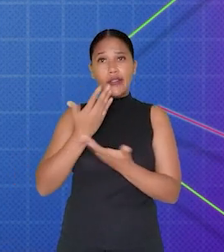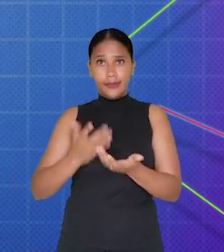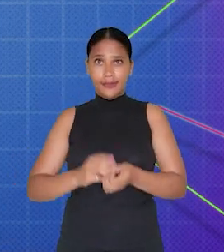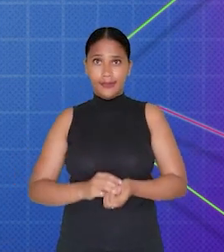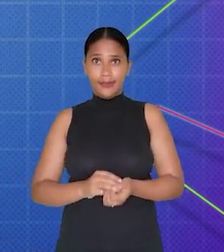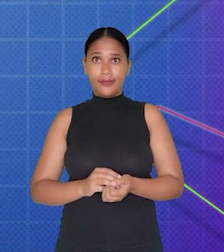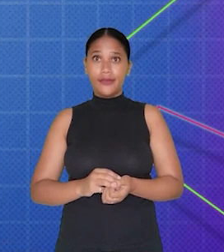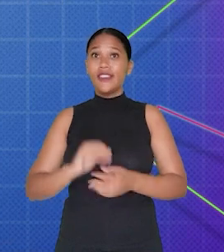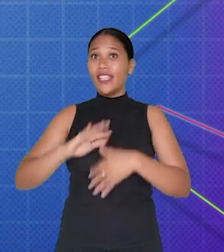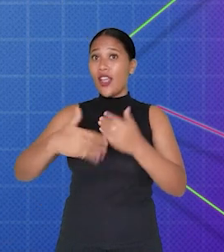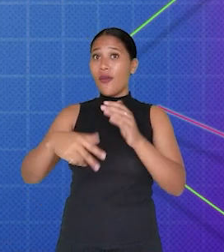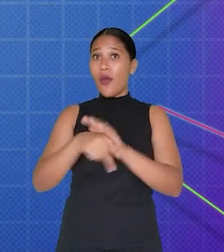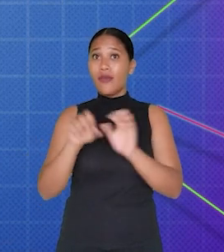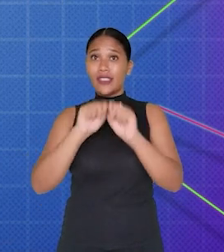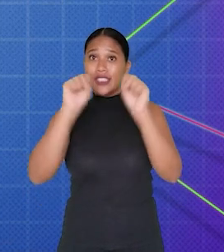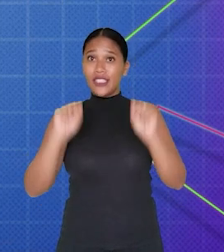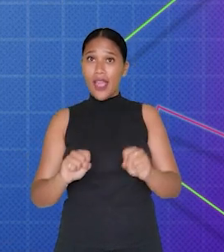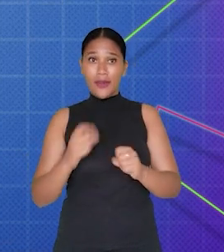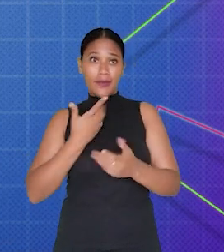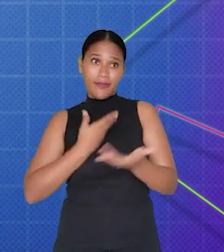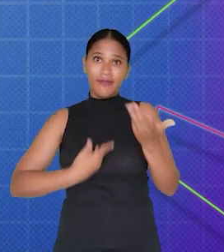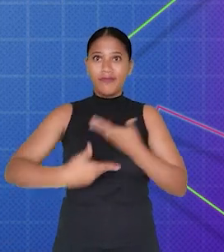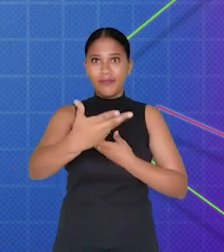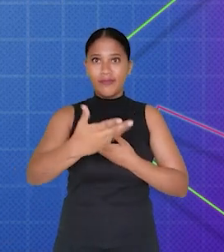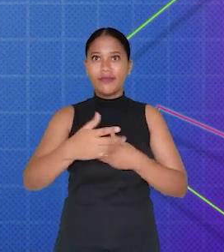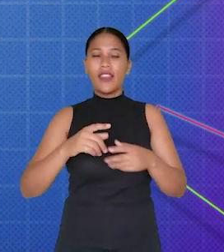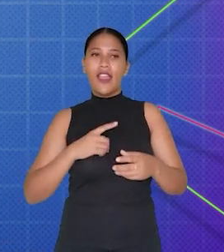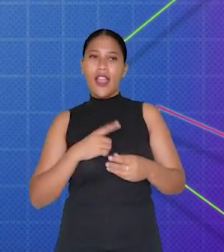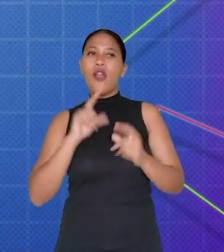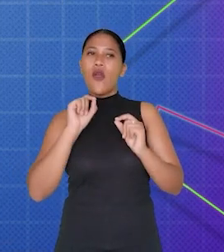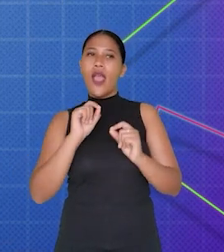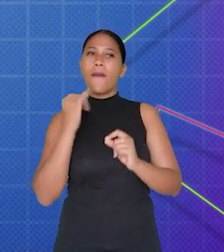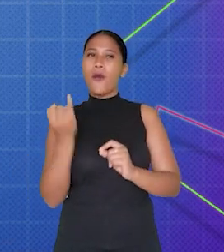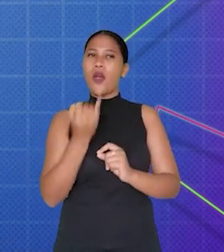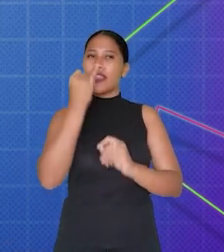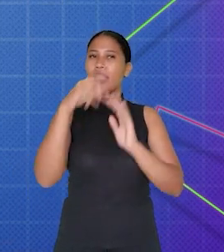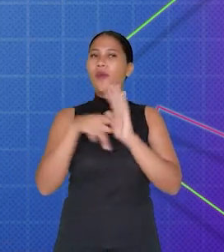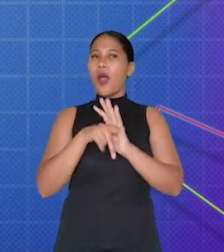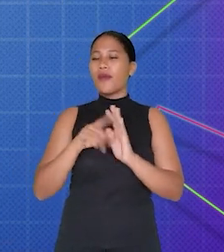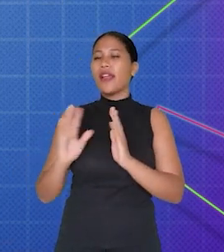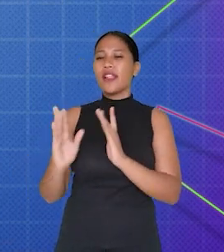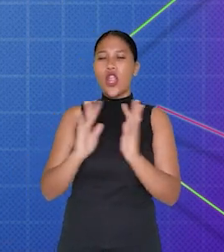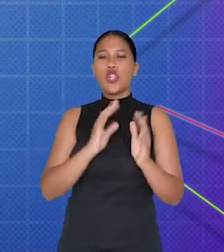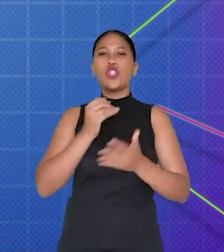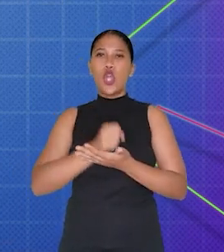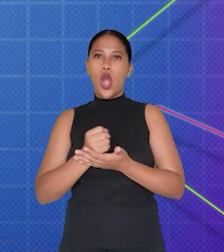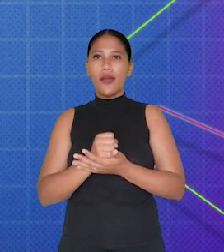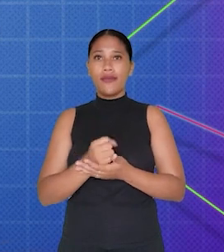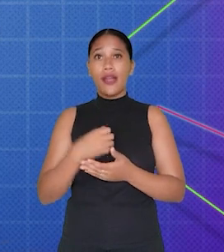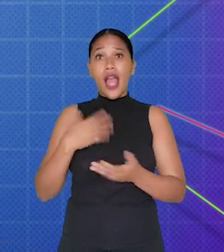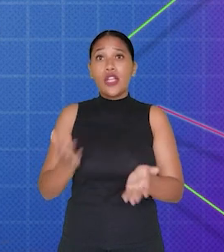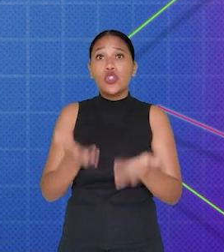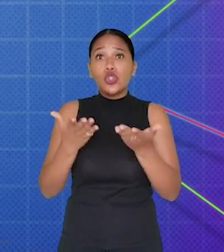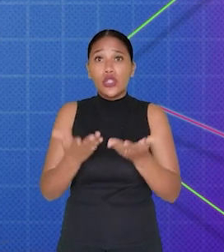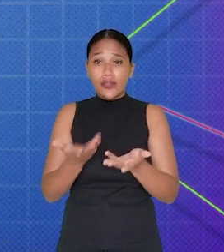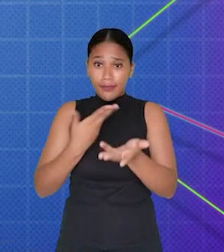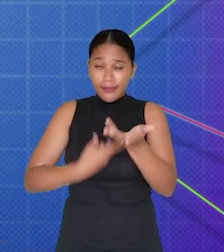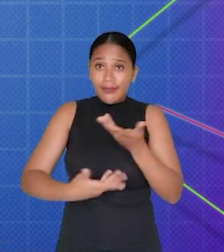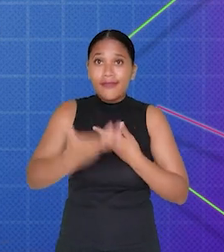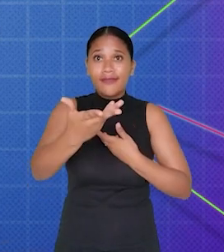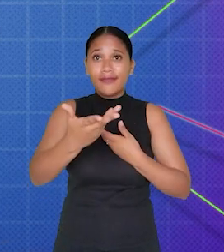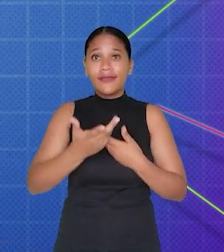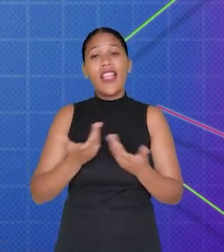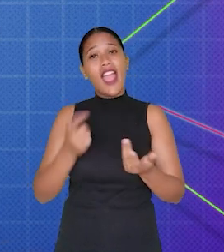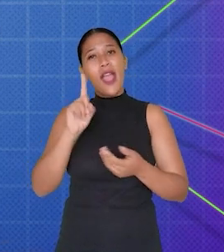por outros jogos. O desenvolvimento de sistemas de recompensa é uma etapa importante no design de jogos, pois ajuda a manter os jogadores motivados